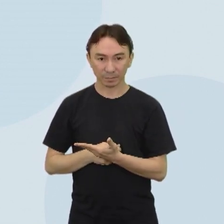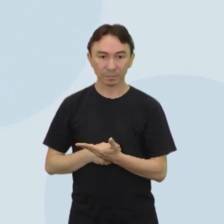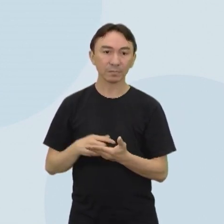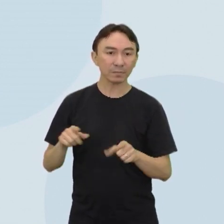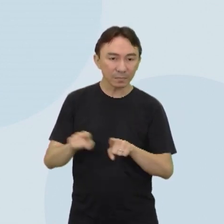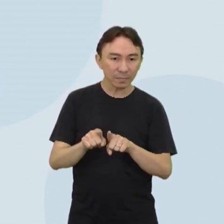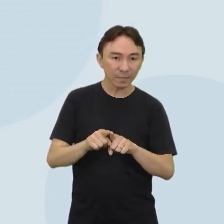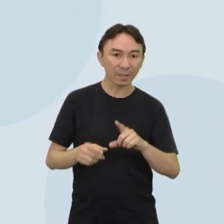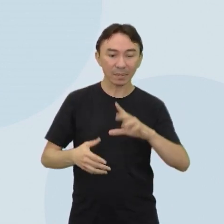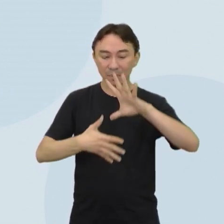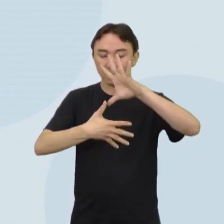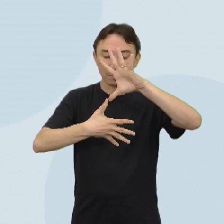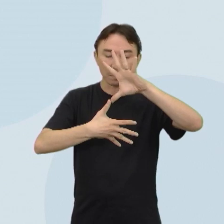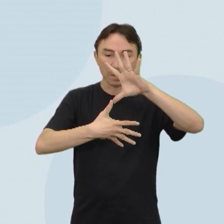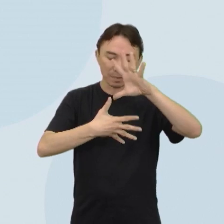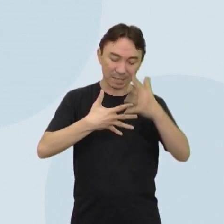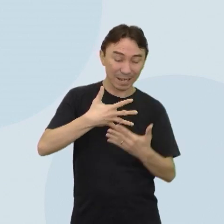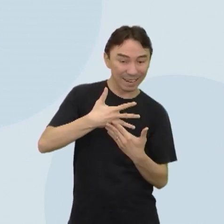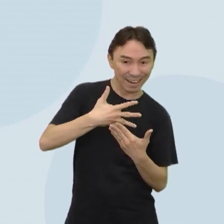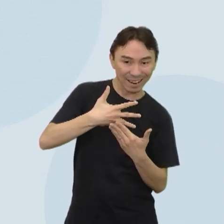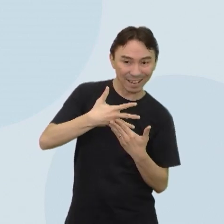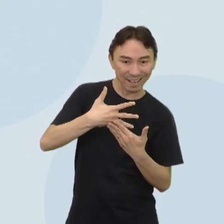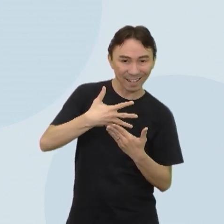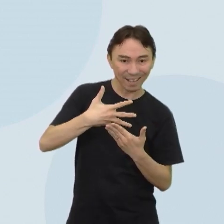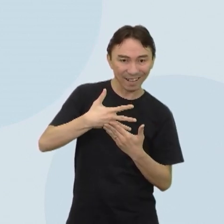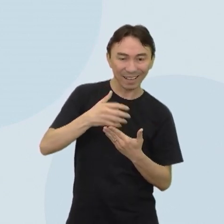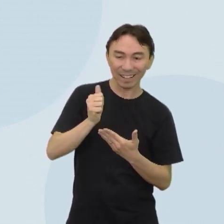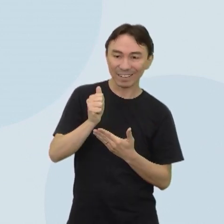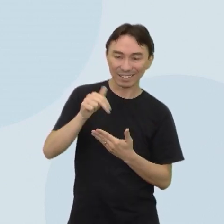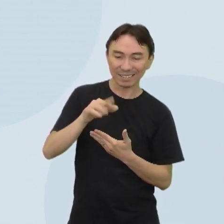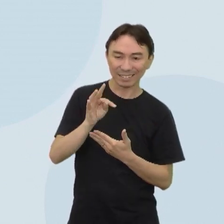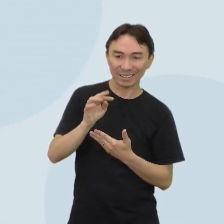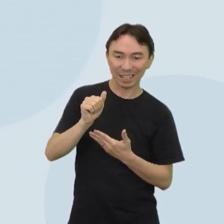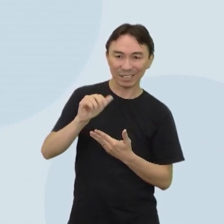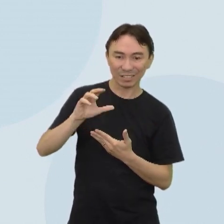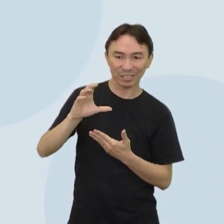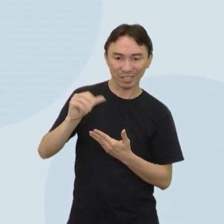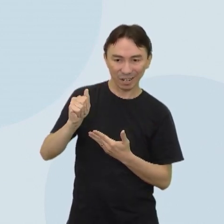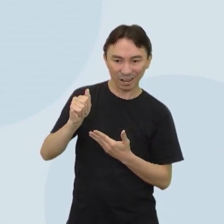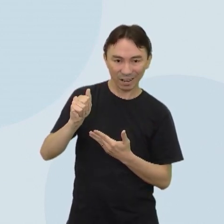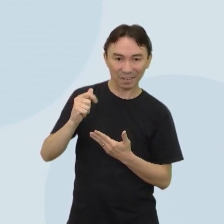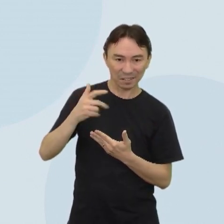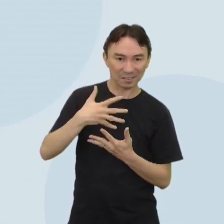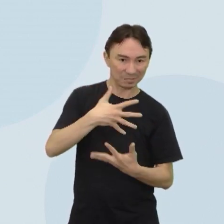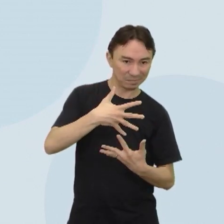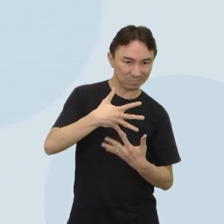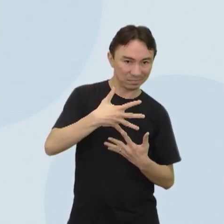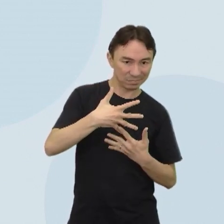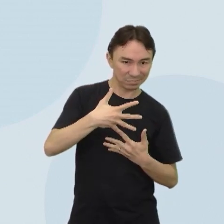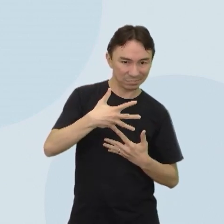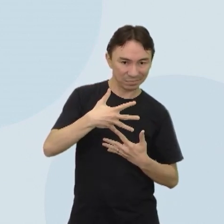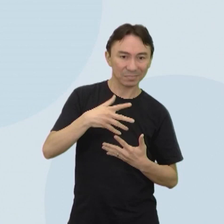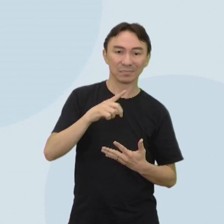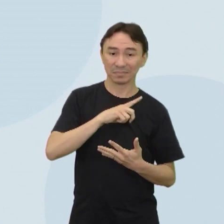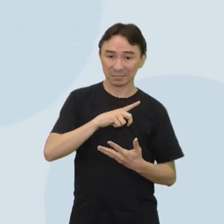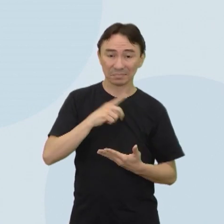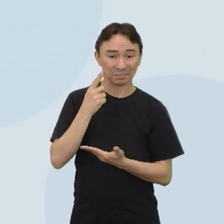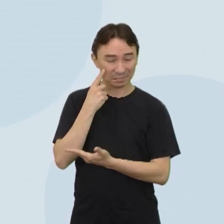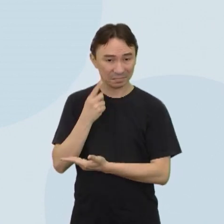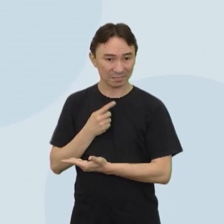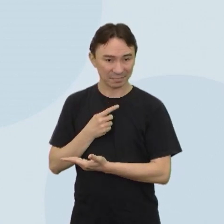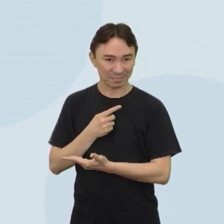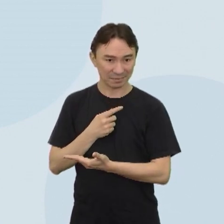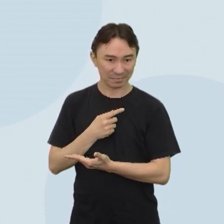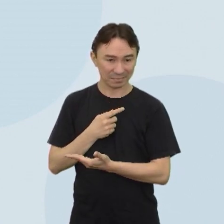Polar Antártico e o Trópico de Capricórnio uma área temperada aí, né? Como a gente tem entre o Círculo do Ártico e o Trópico de Câncer lá